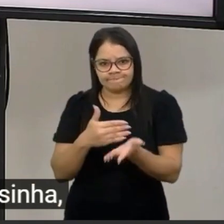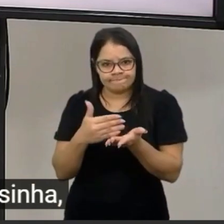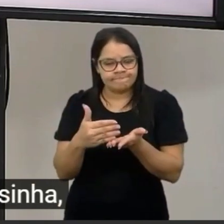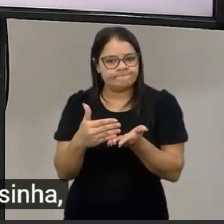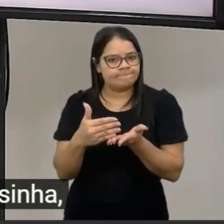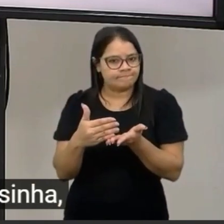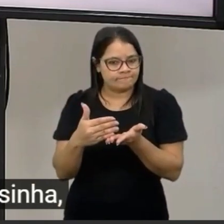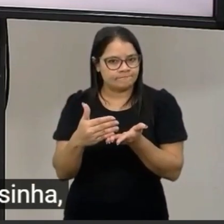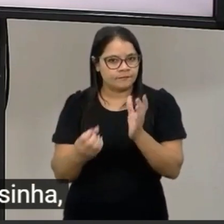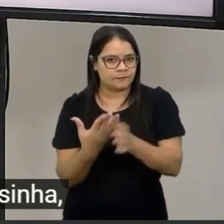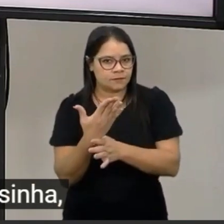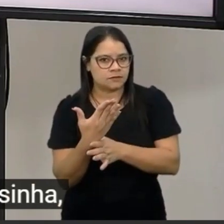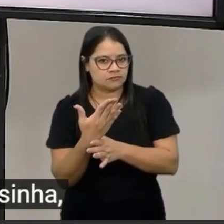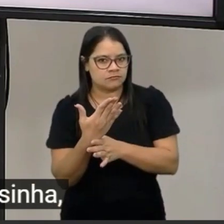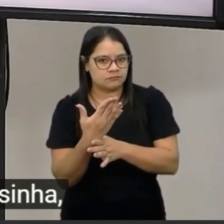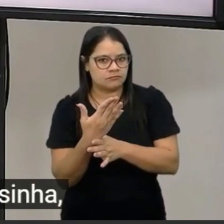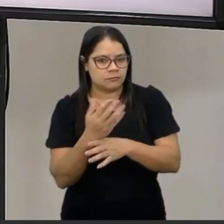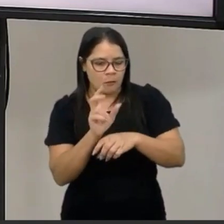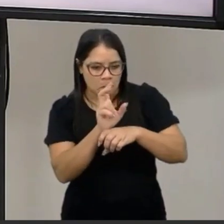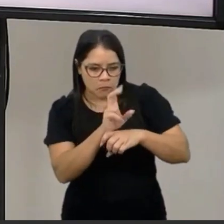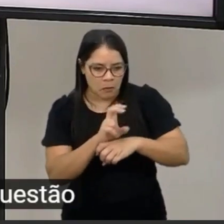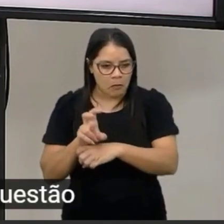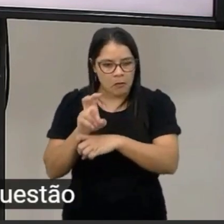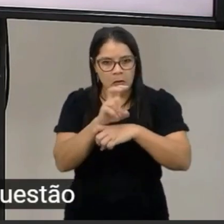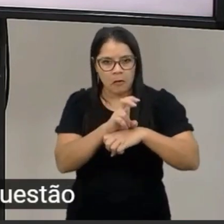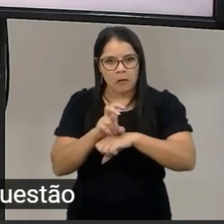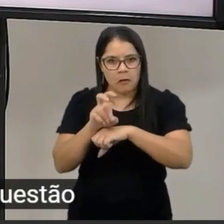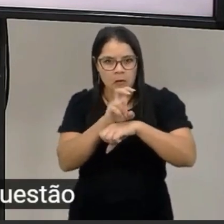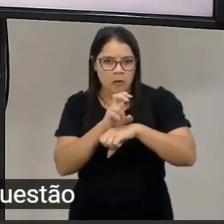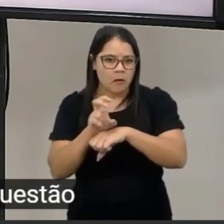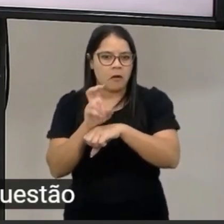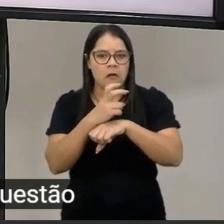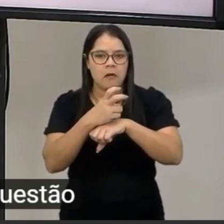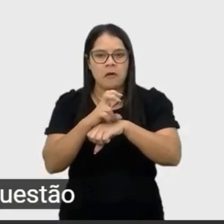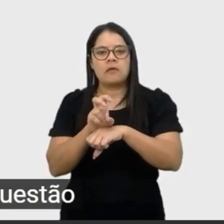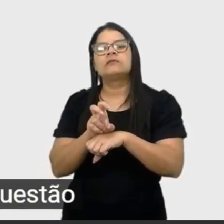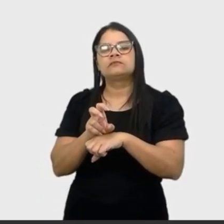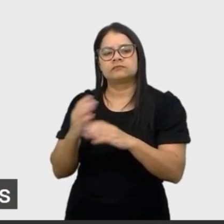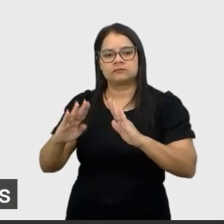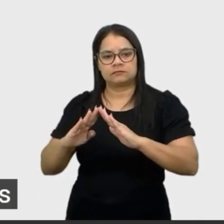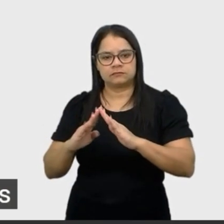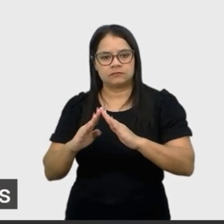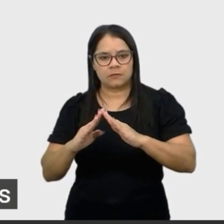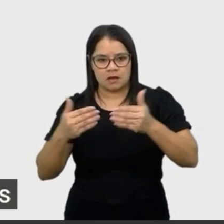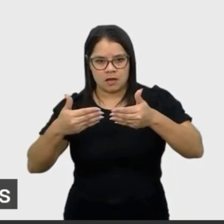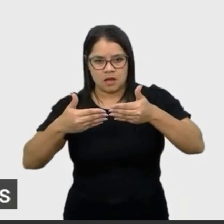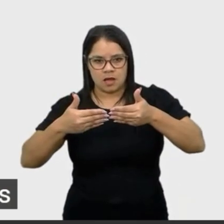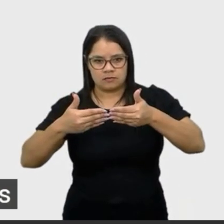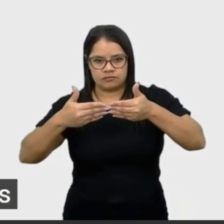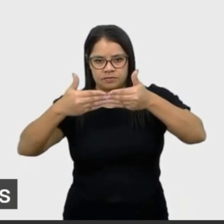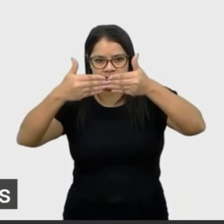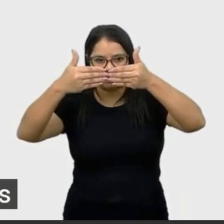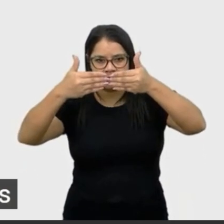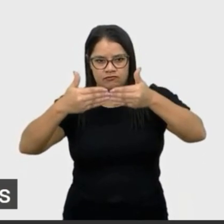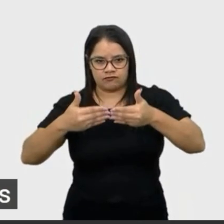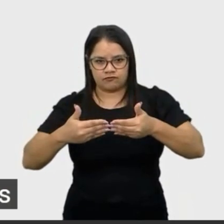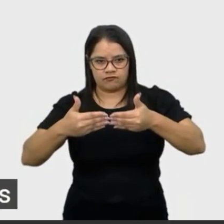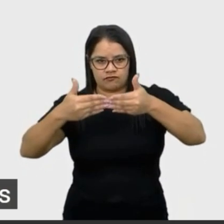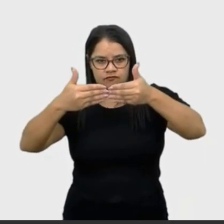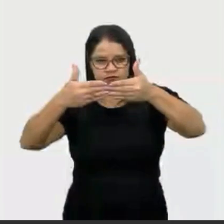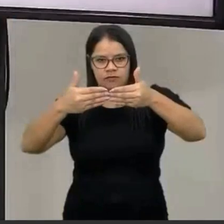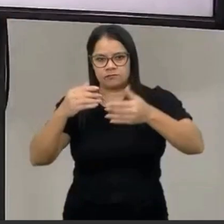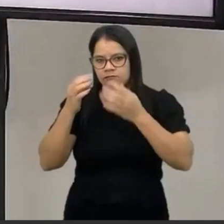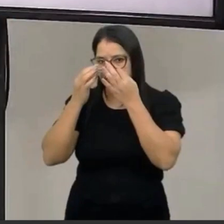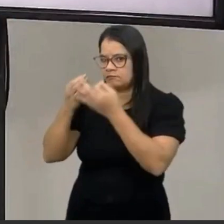a entrar na construção do protótipo deles, que é a casinha, ok? E a gente vai falar sobre as persianas, muito sobre a questão do movimento mecânico aqui, que está